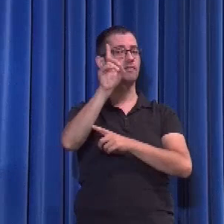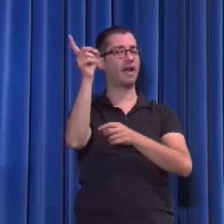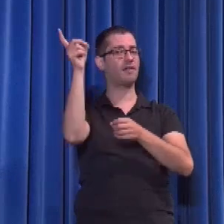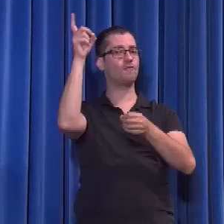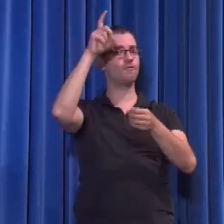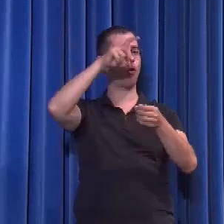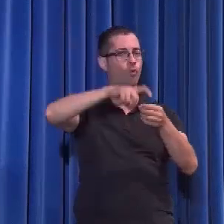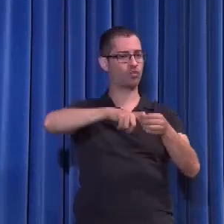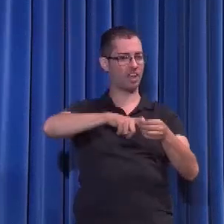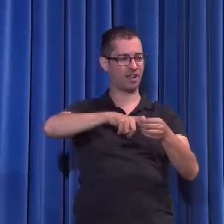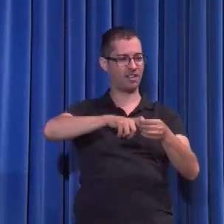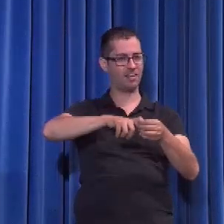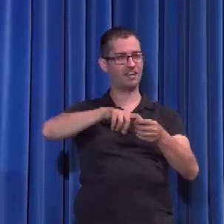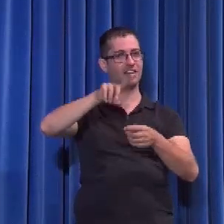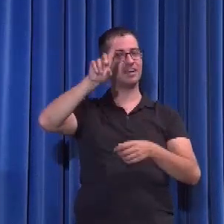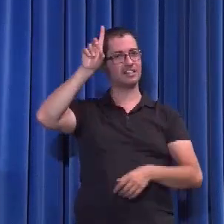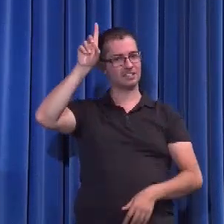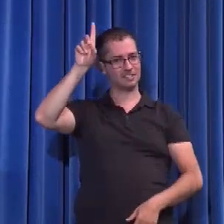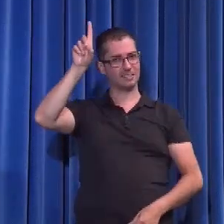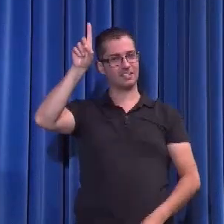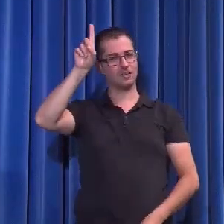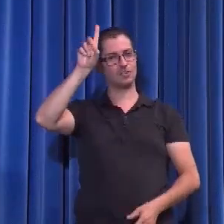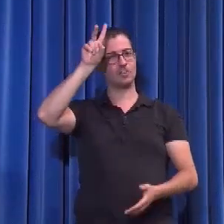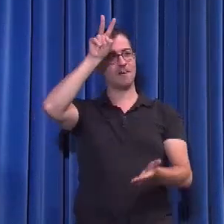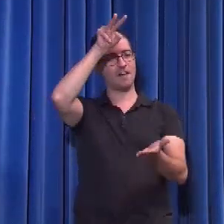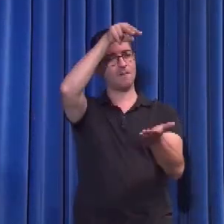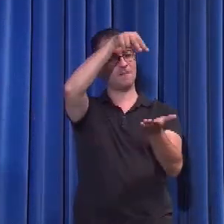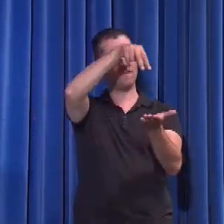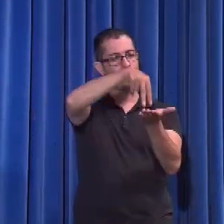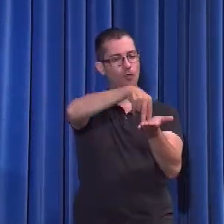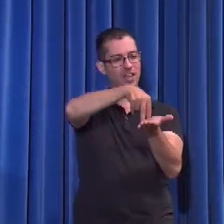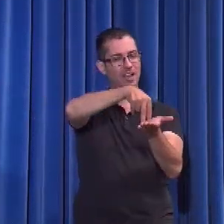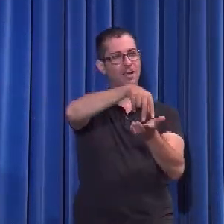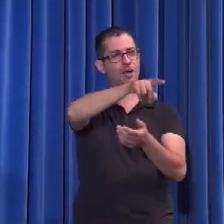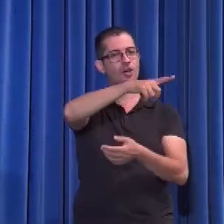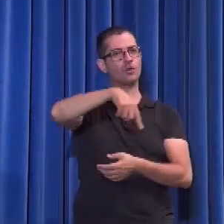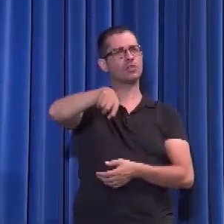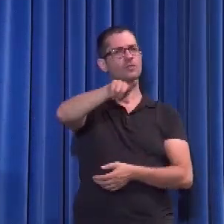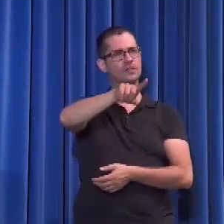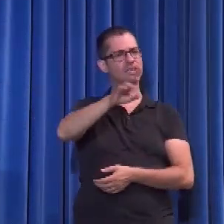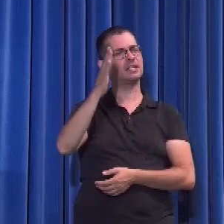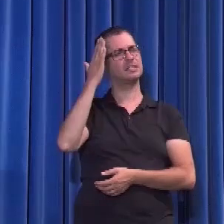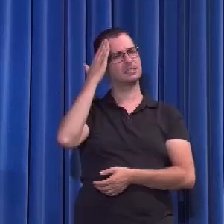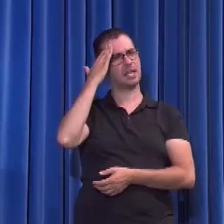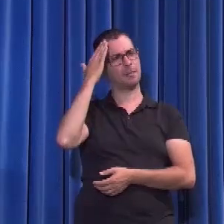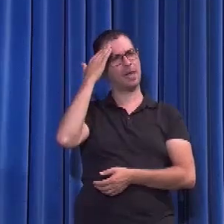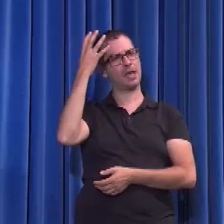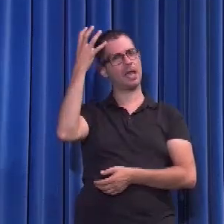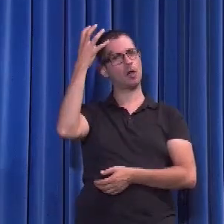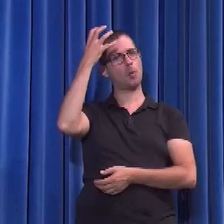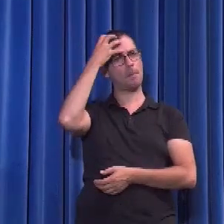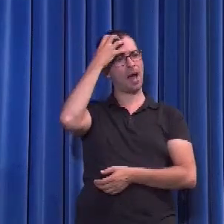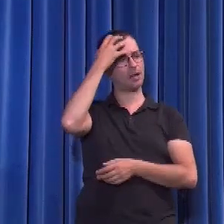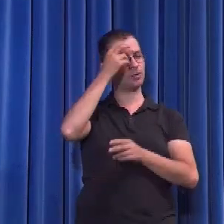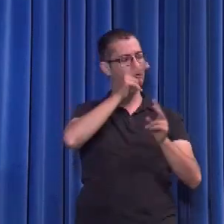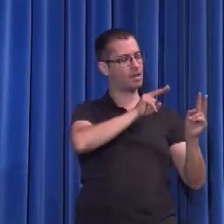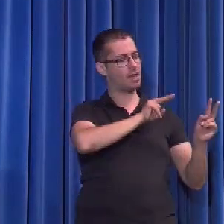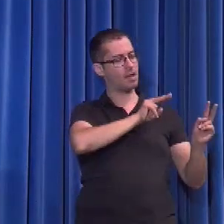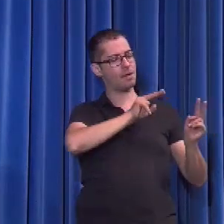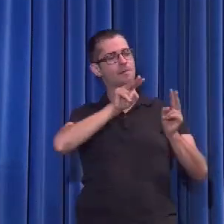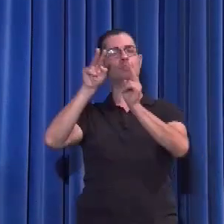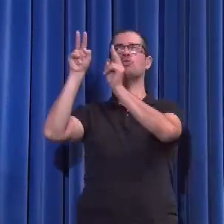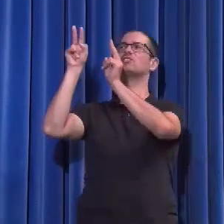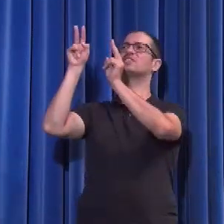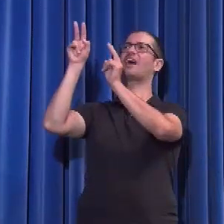de presença, quando vocês se reconhecerem culpados e buscarem a minha face.